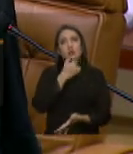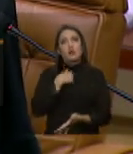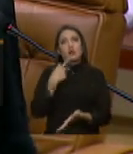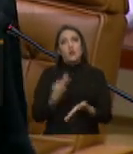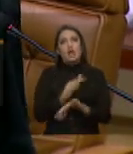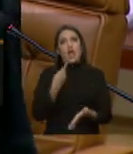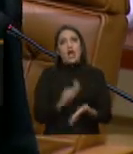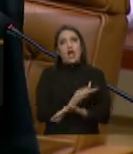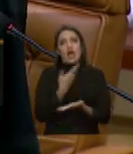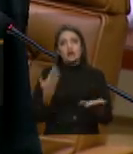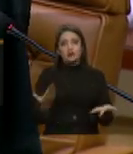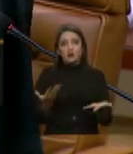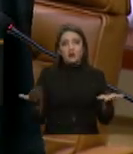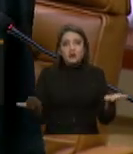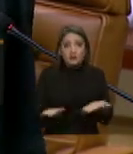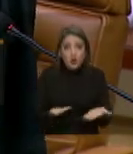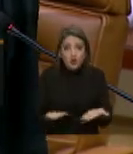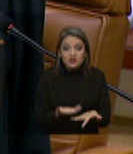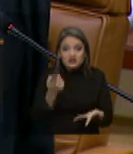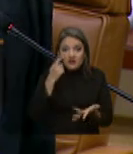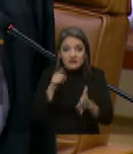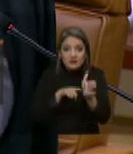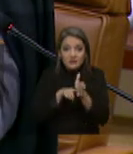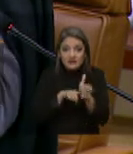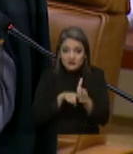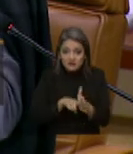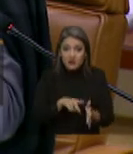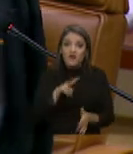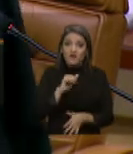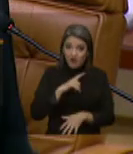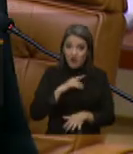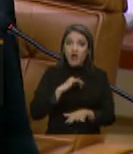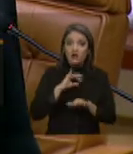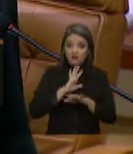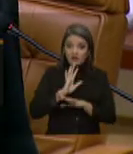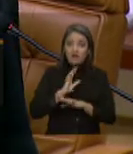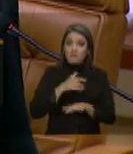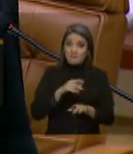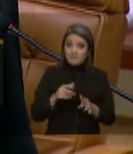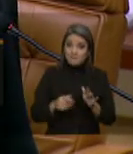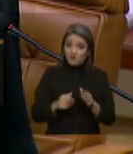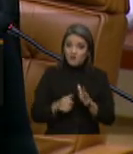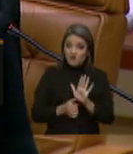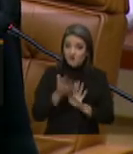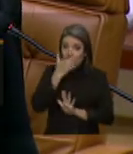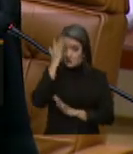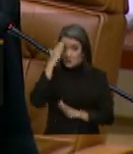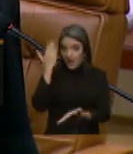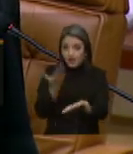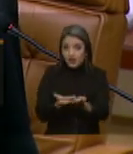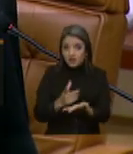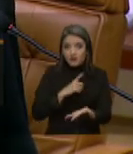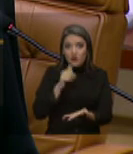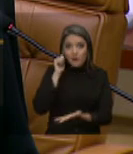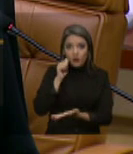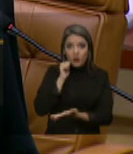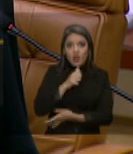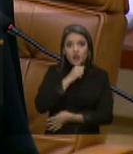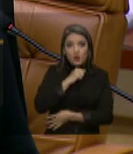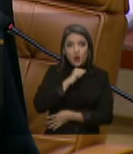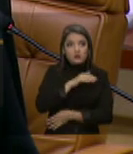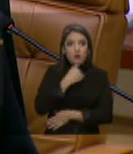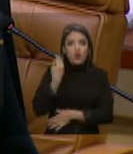nas redes e você fizer uma pesquisa várias pessoas ainda acreditam que uma pessoa uma senhora morreu